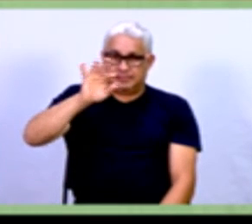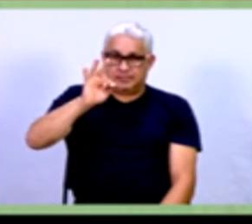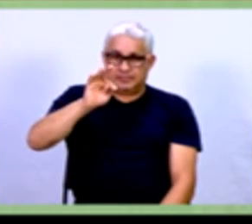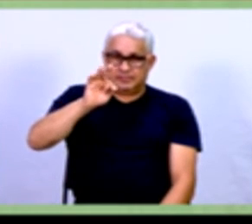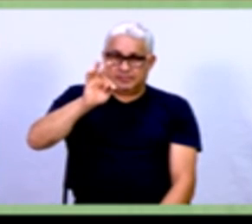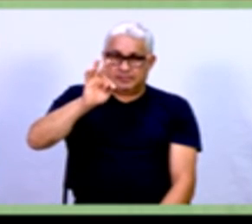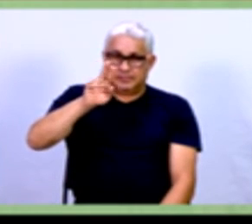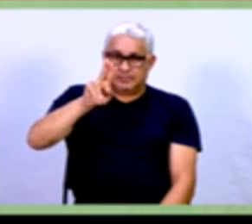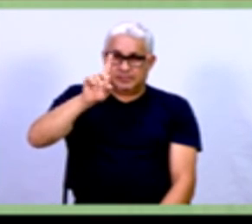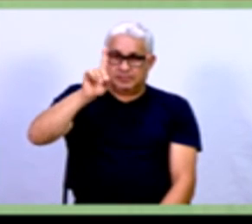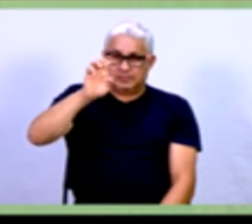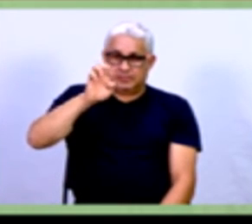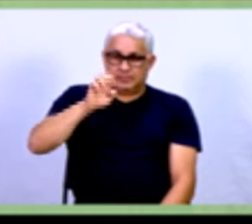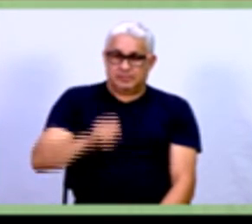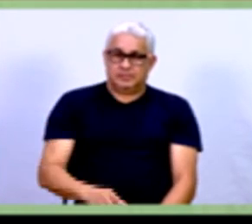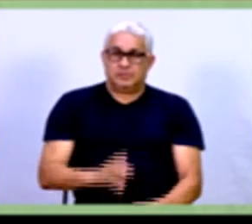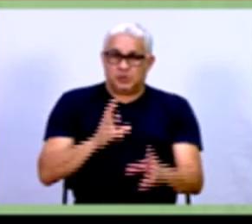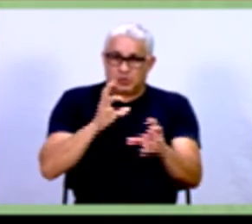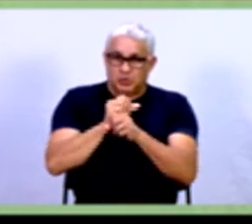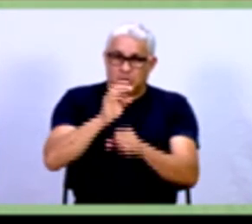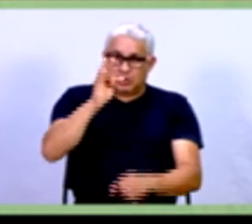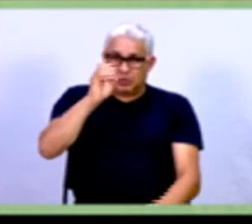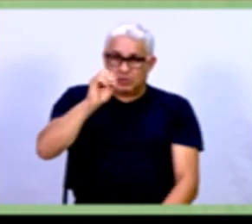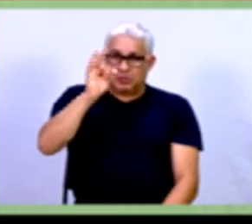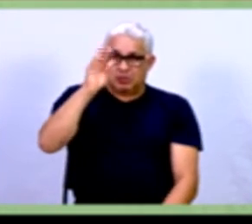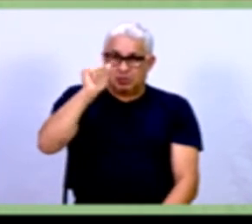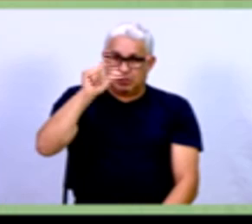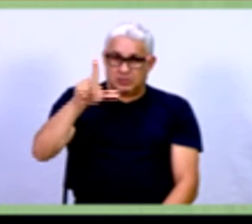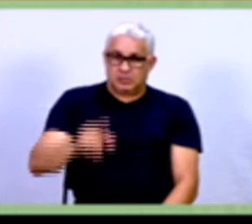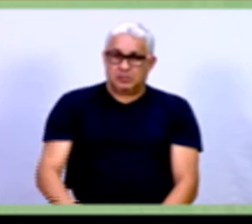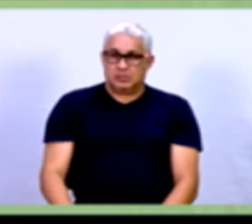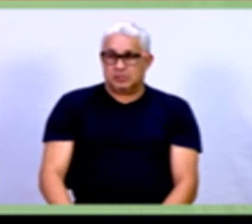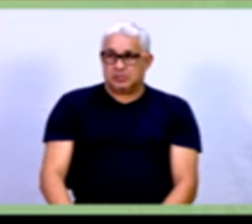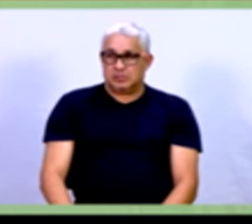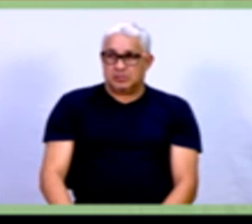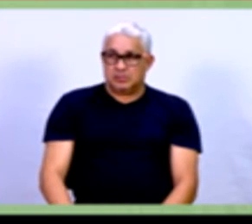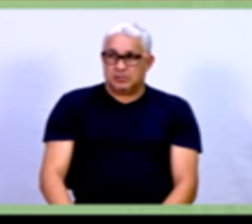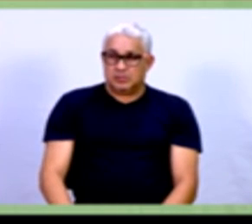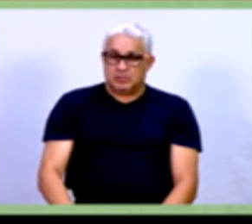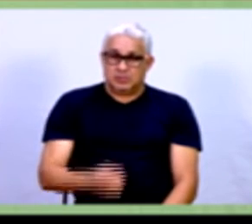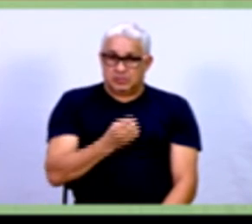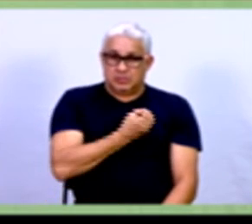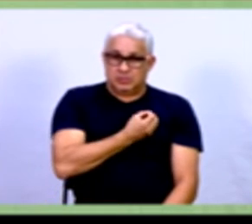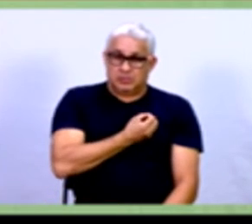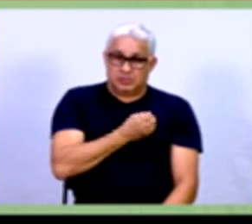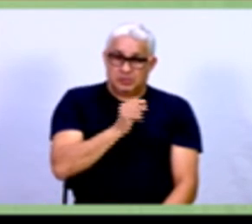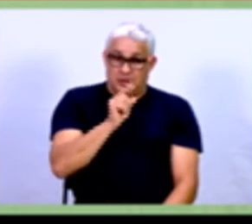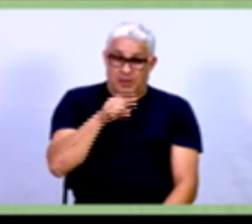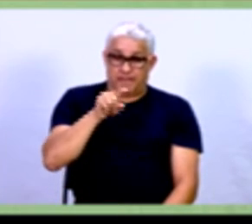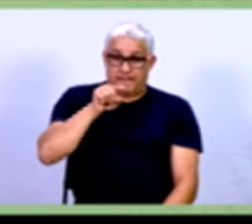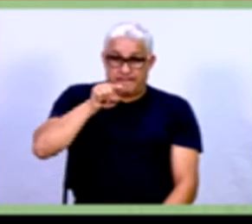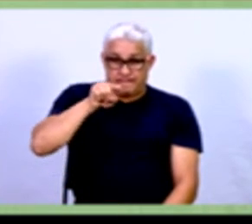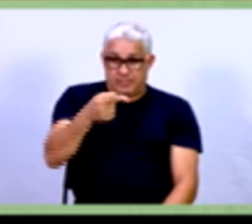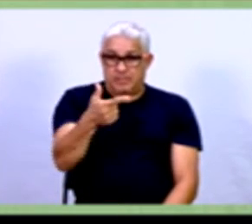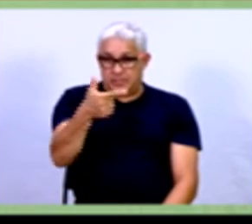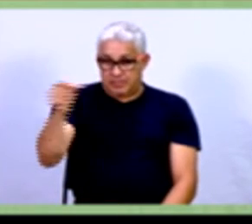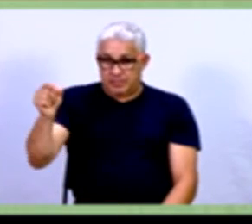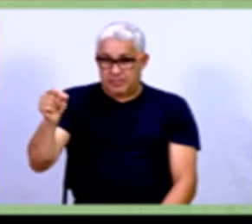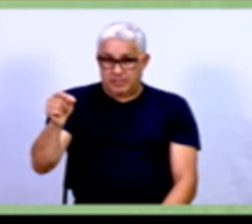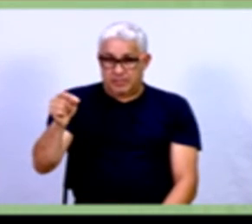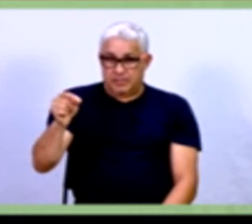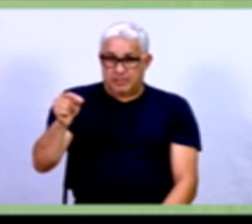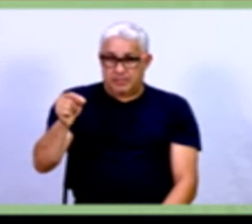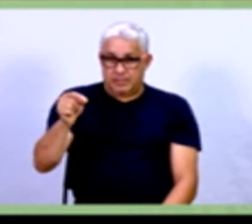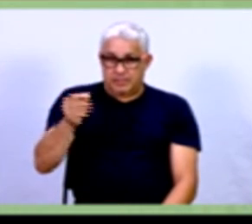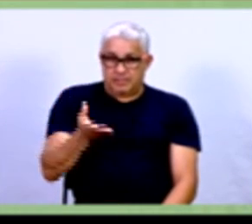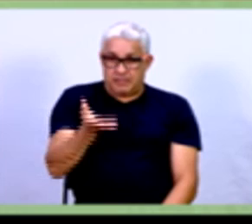A gente tem o nosso maior número da nossa tabela aí é 1.200, certo? O menor número